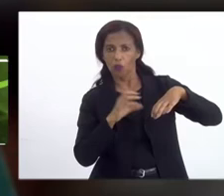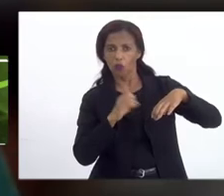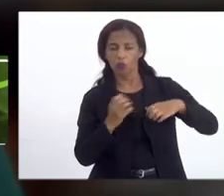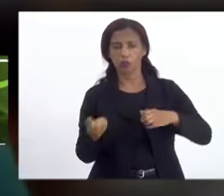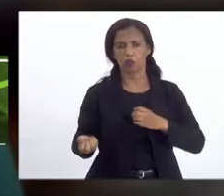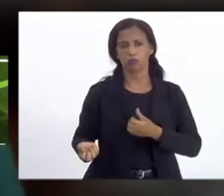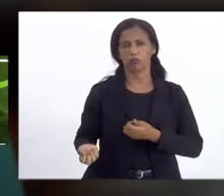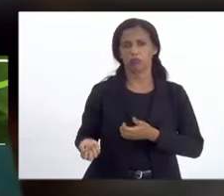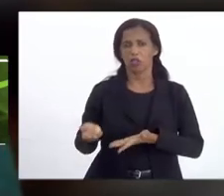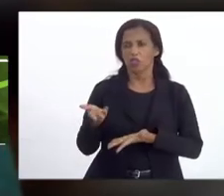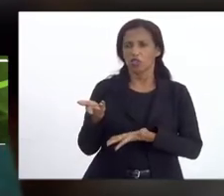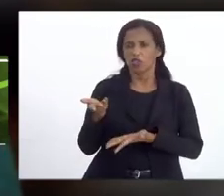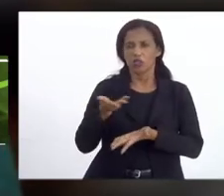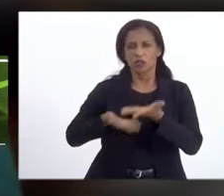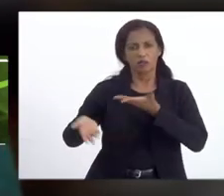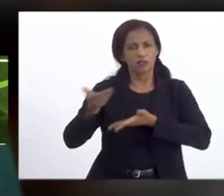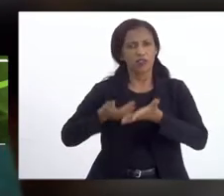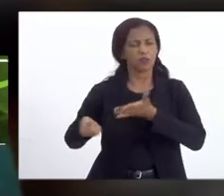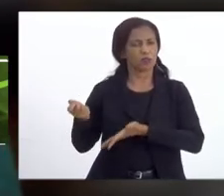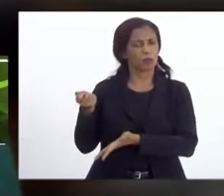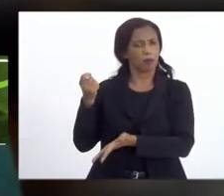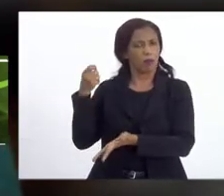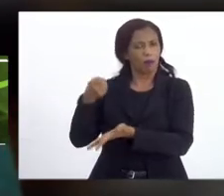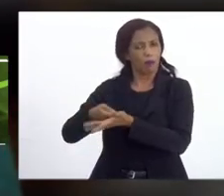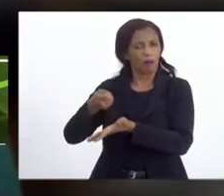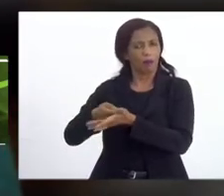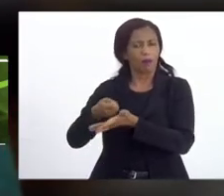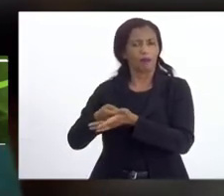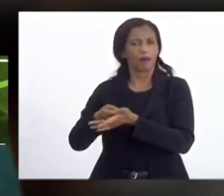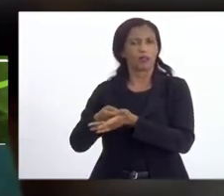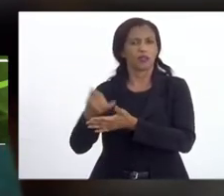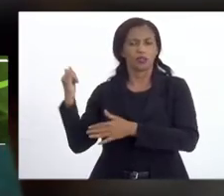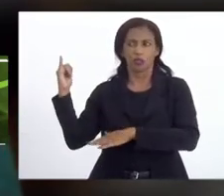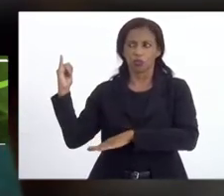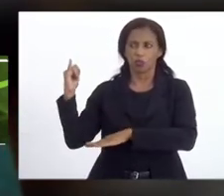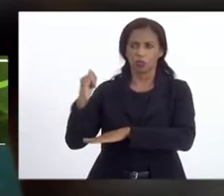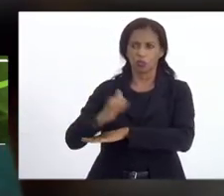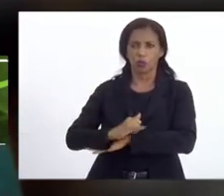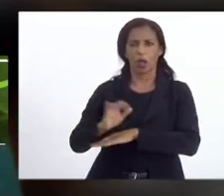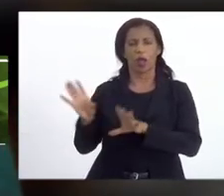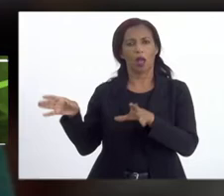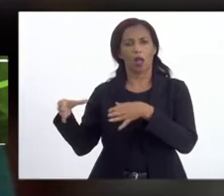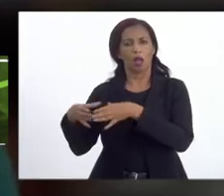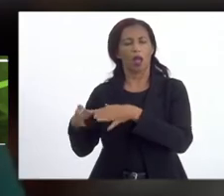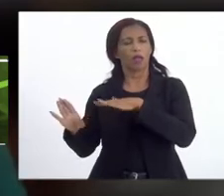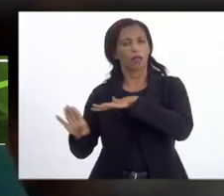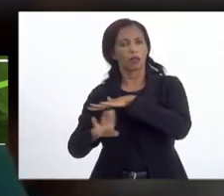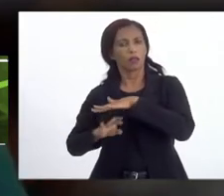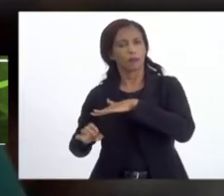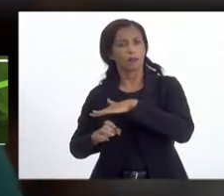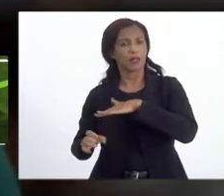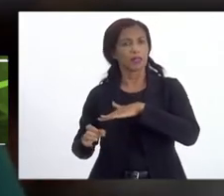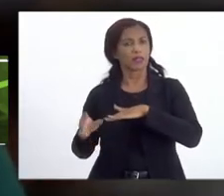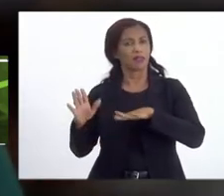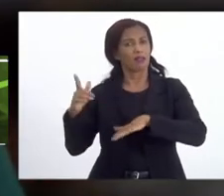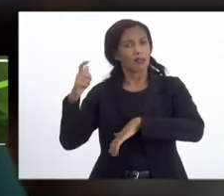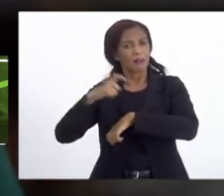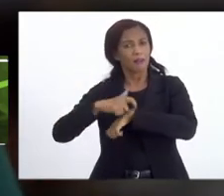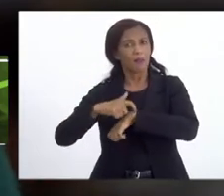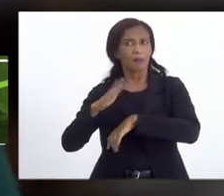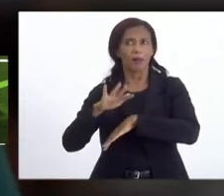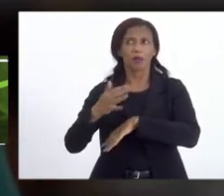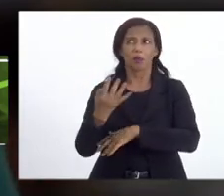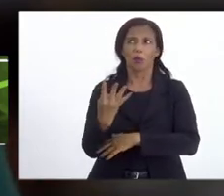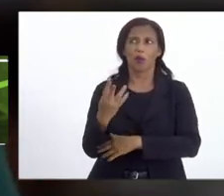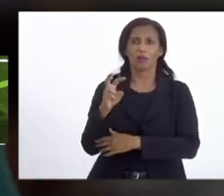possa financiar e garantir a companhias aéreas, especialmente nesse momento que a gente tem aí pelo menos